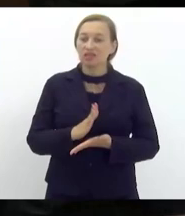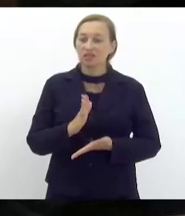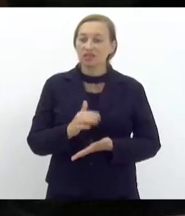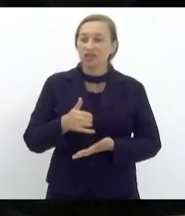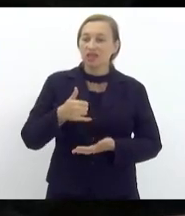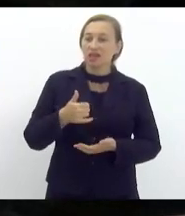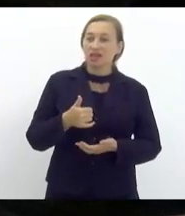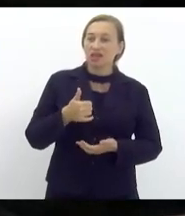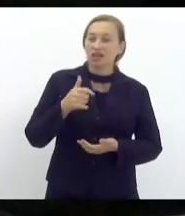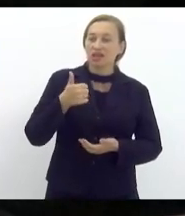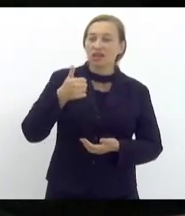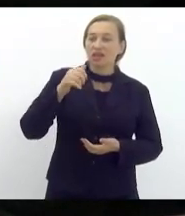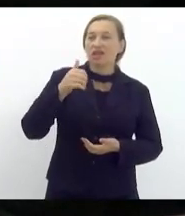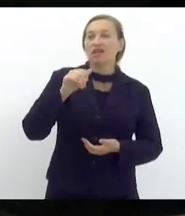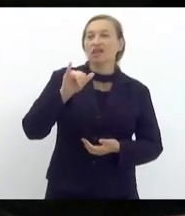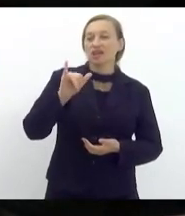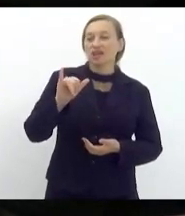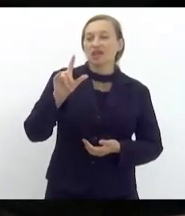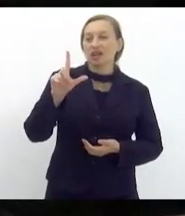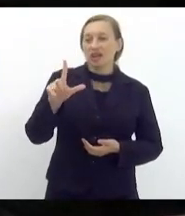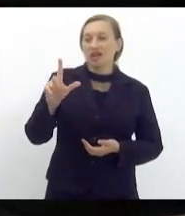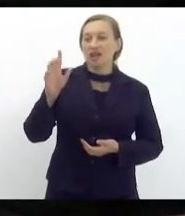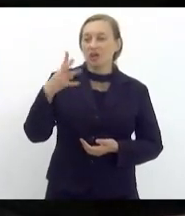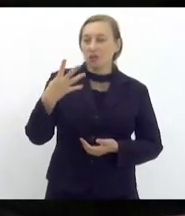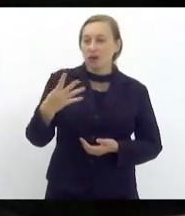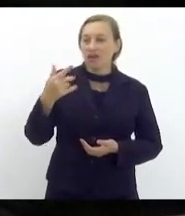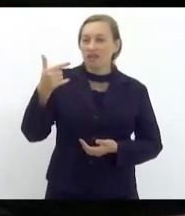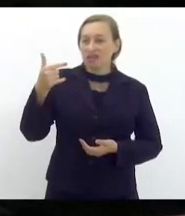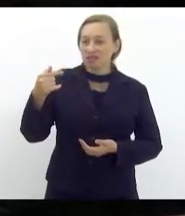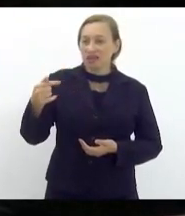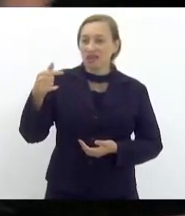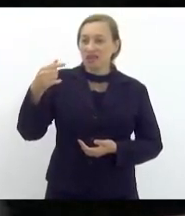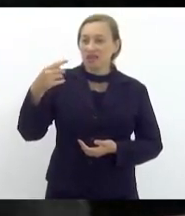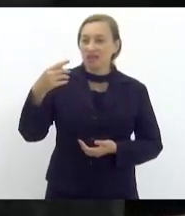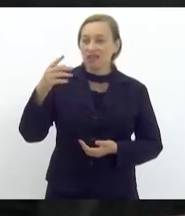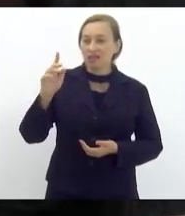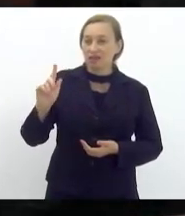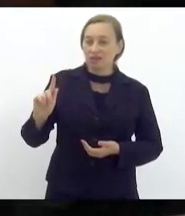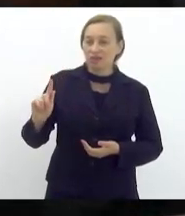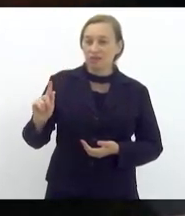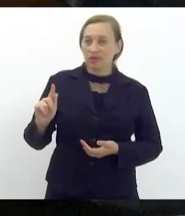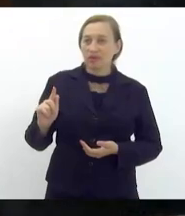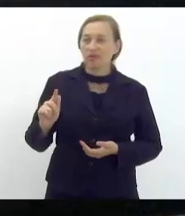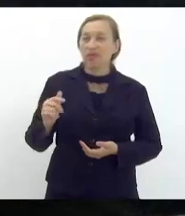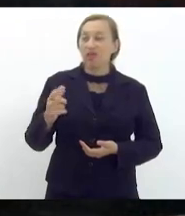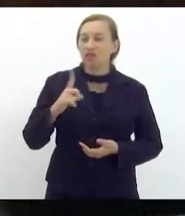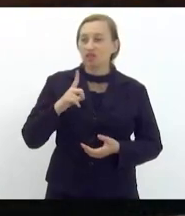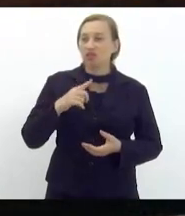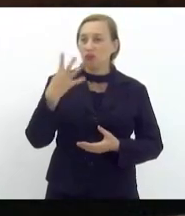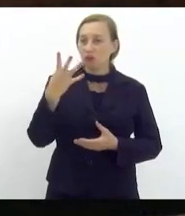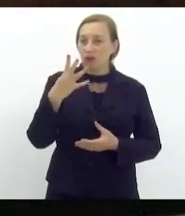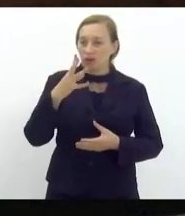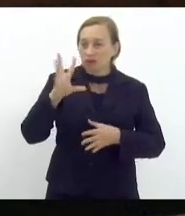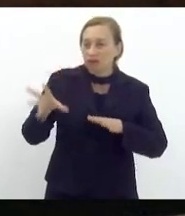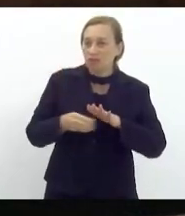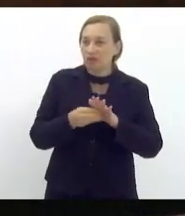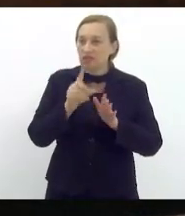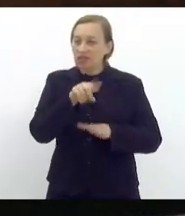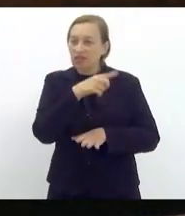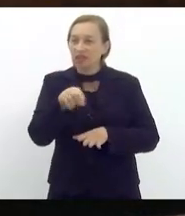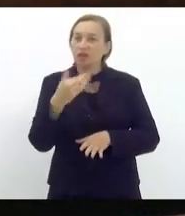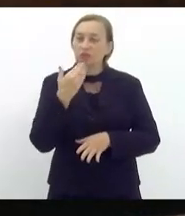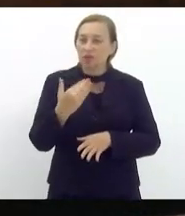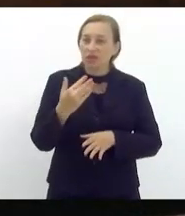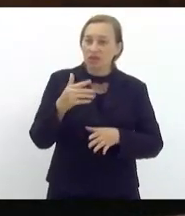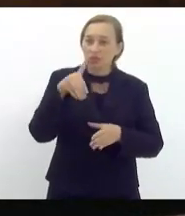ieli 47/23 eu tive todas as minhas quatro emendas rejeitadas aí eu queria que consignar meu voto de